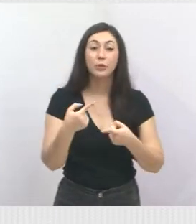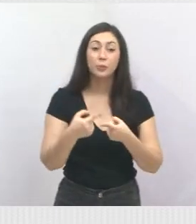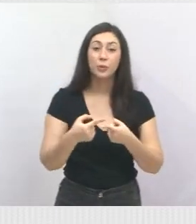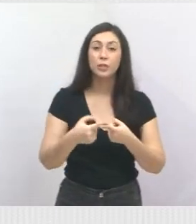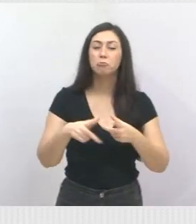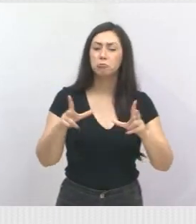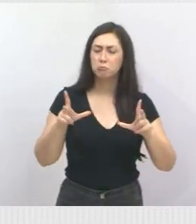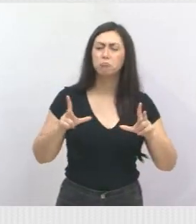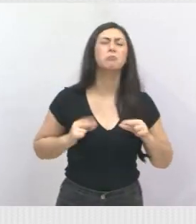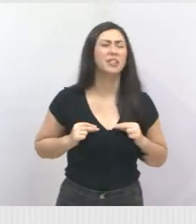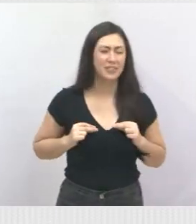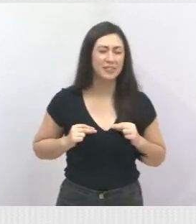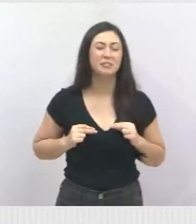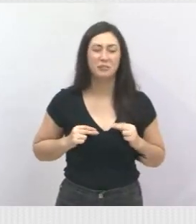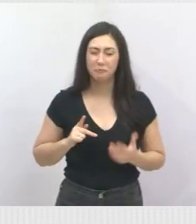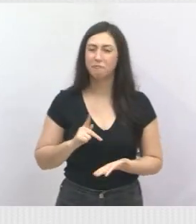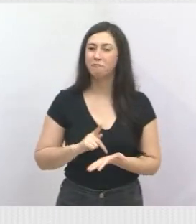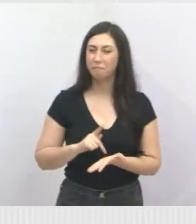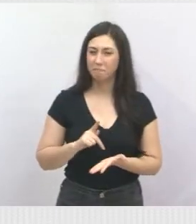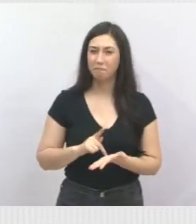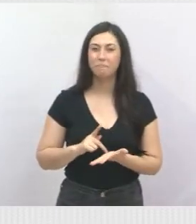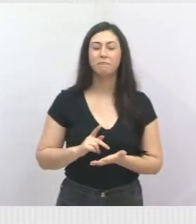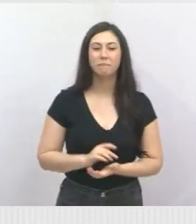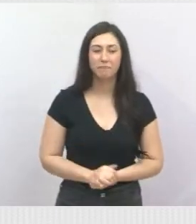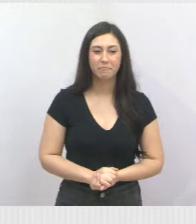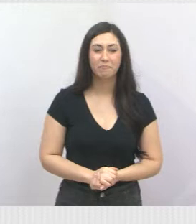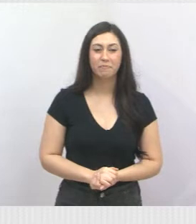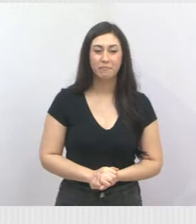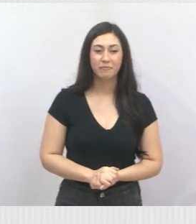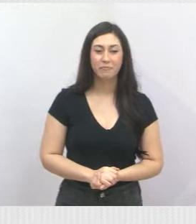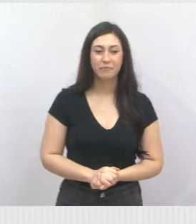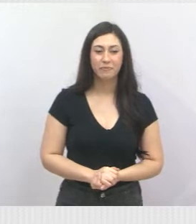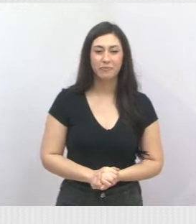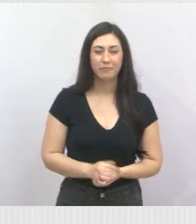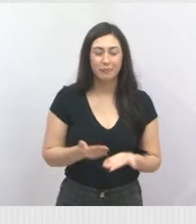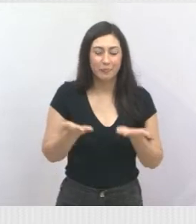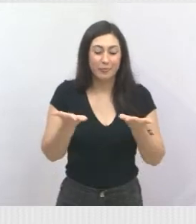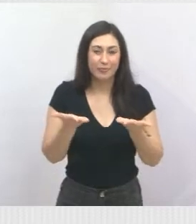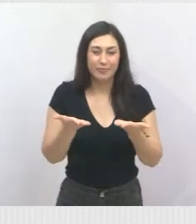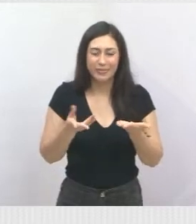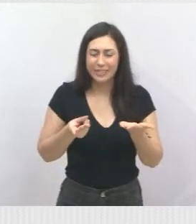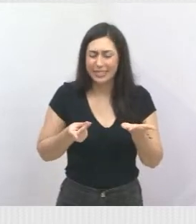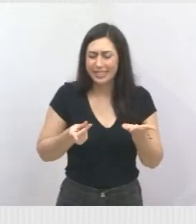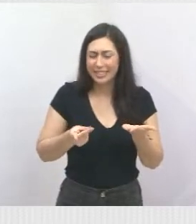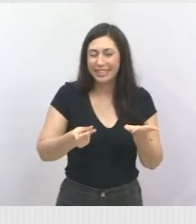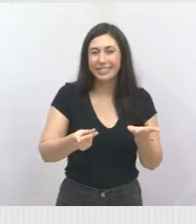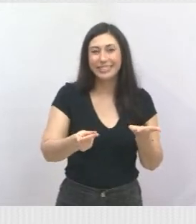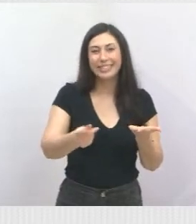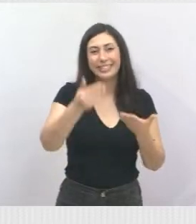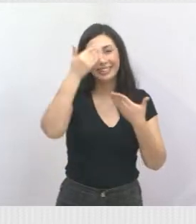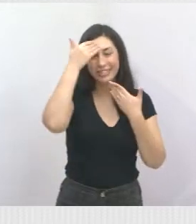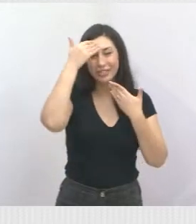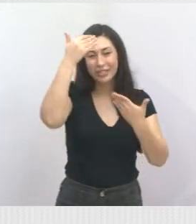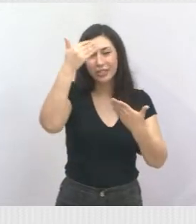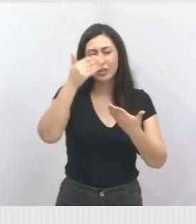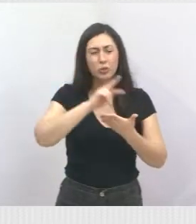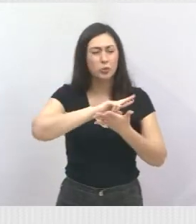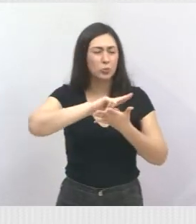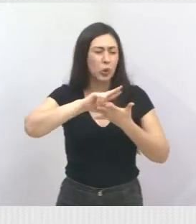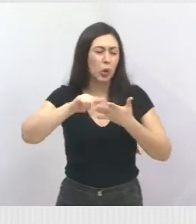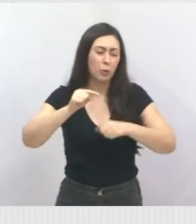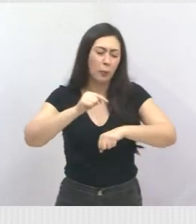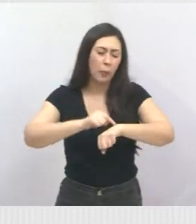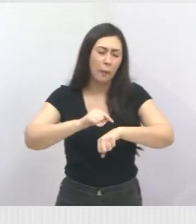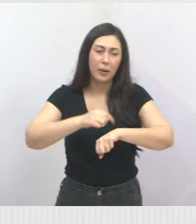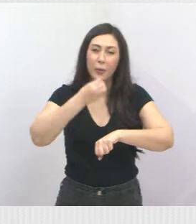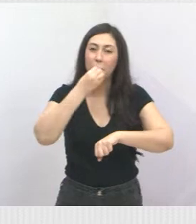senhor merece muito. E fica aqui eternizado a minha gratidão por todos os momentos bons que a